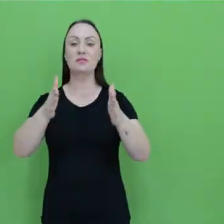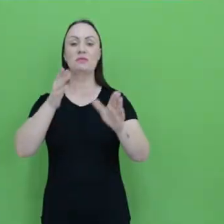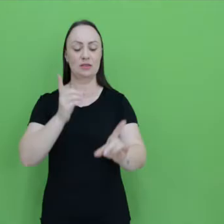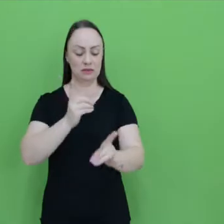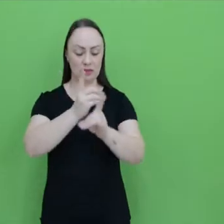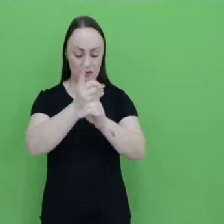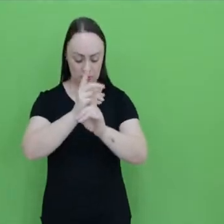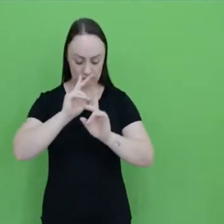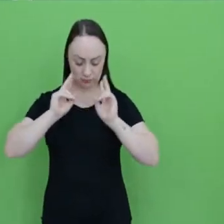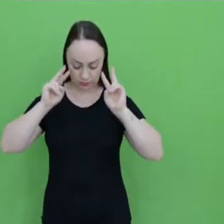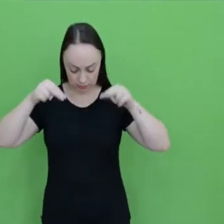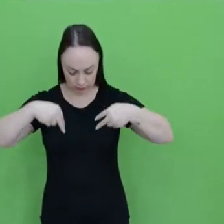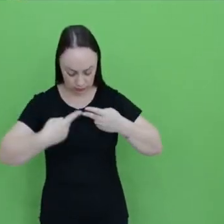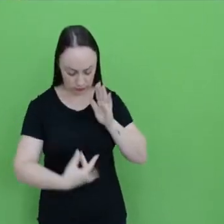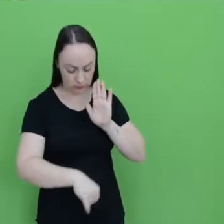sua identidade.